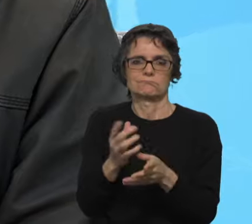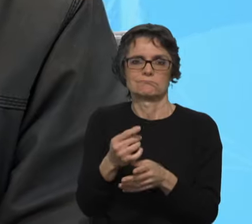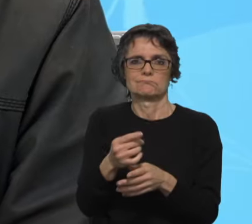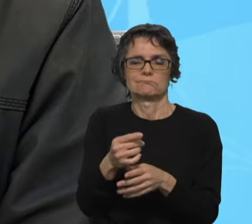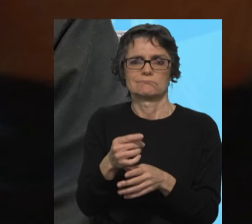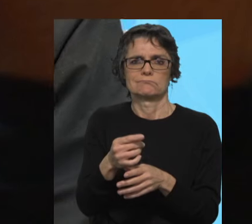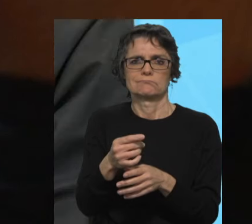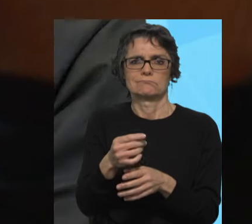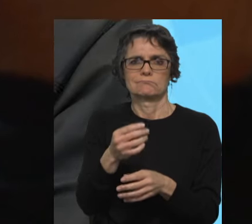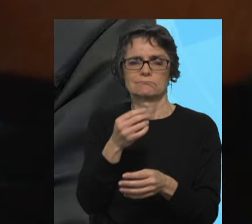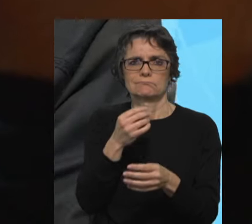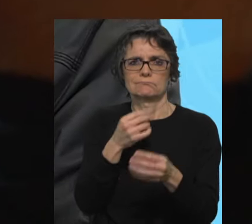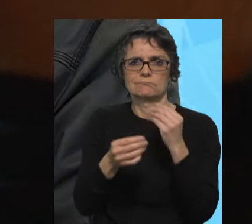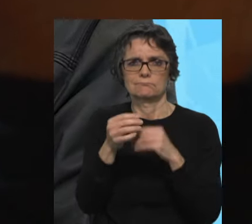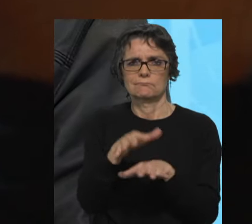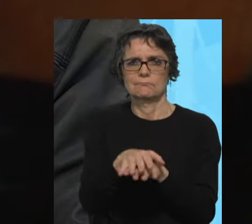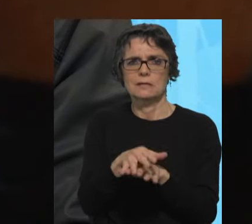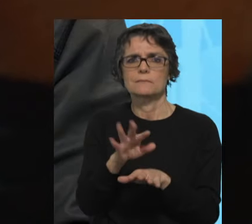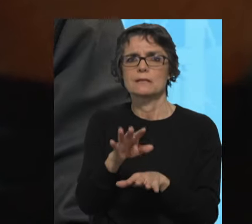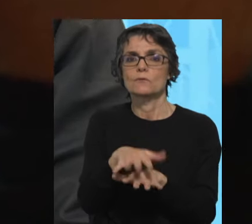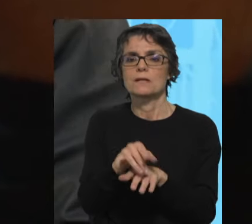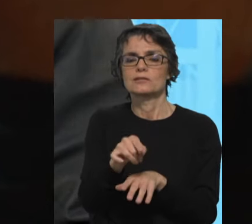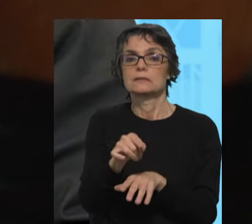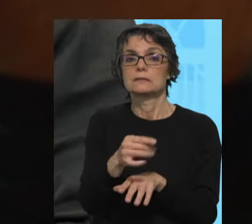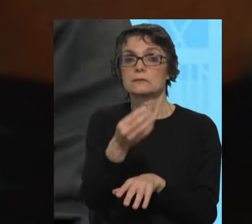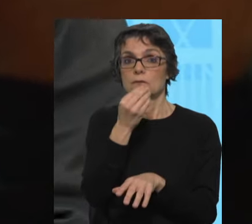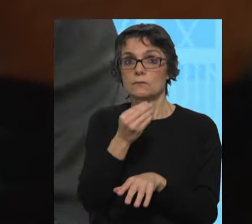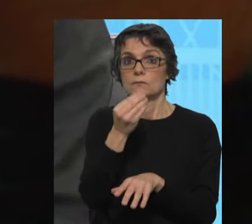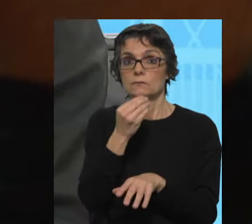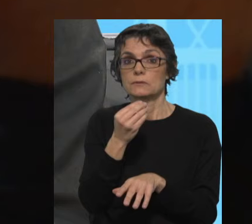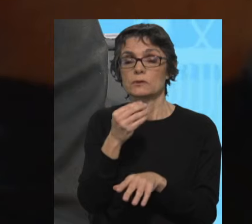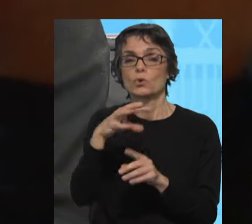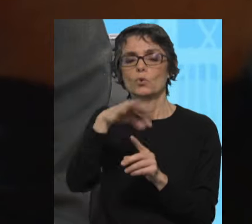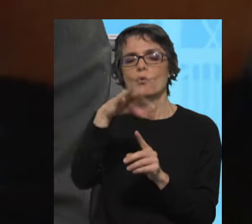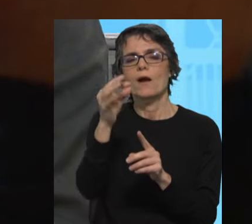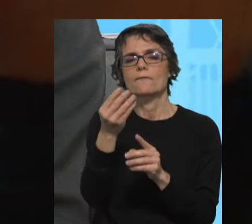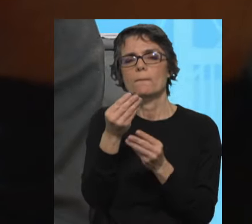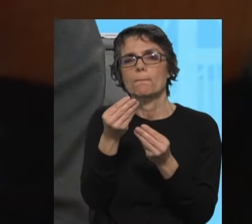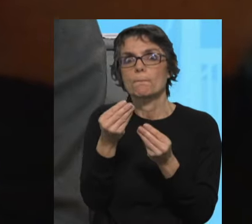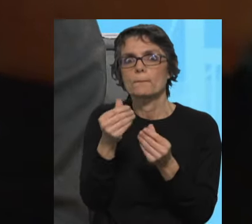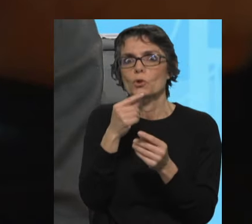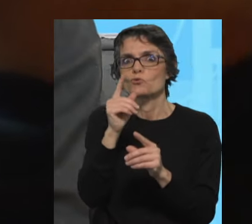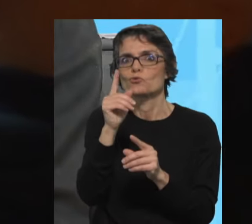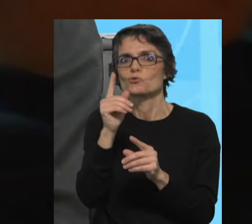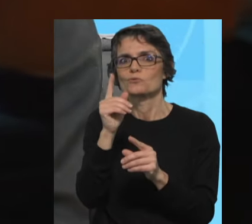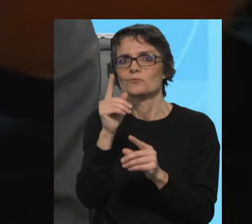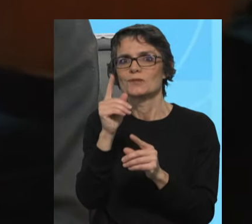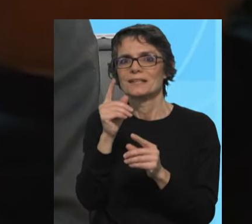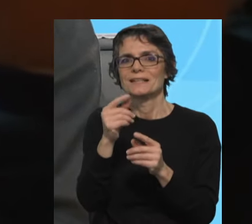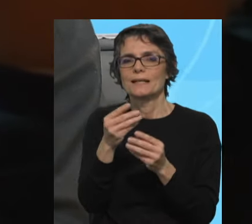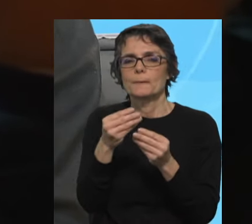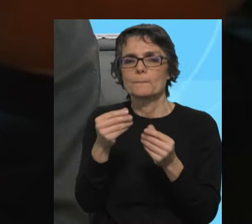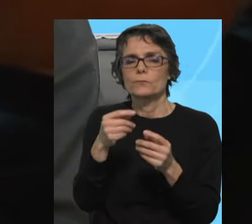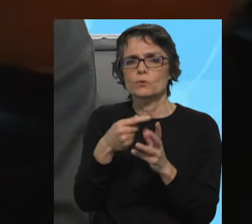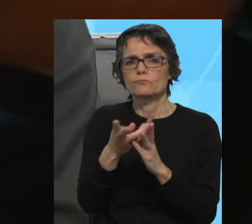habituaram a comer o peixe mas o peixe é comido com ervas amargas de sete ou oito de de